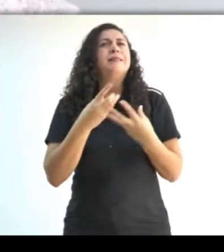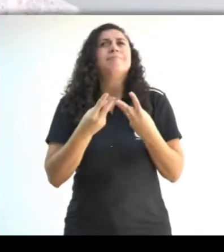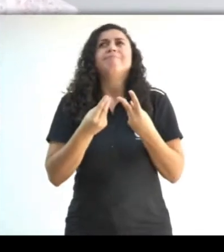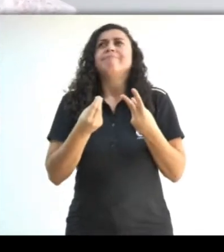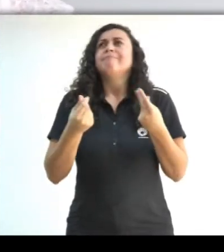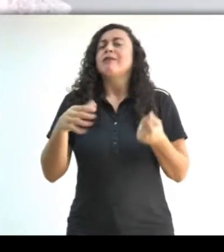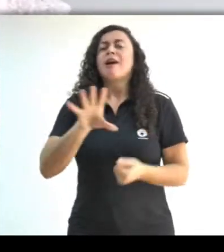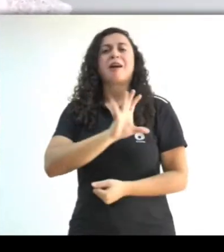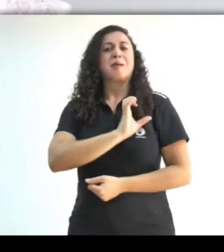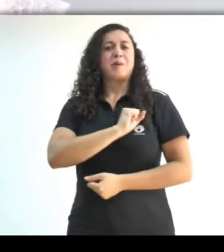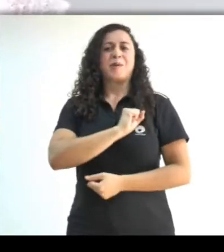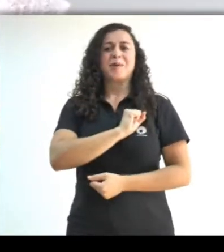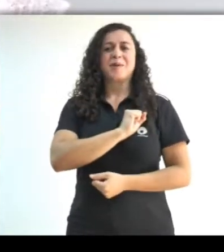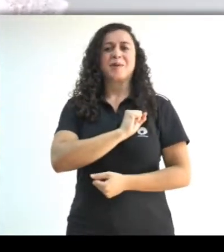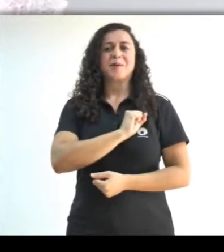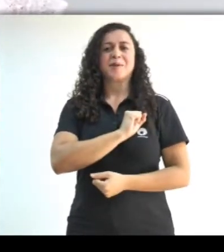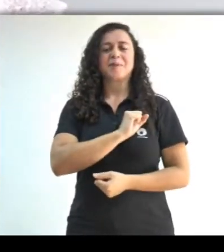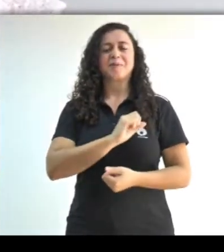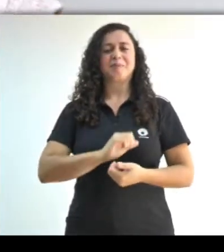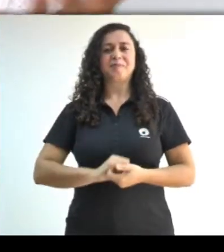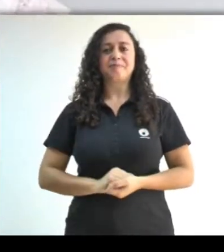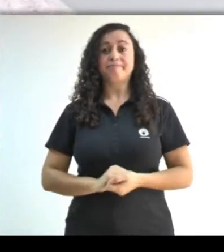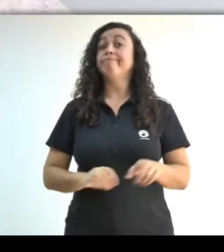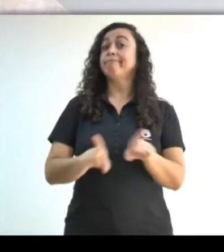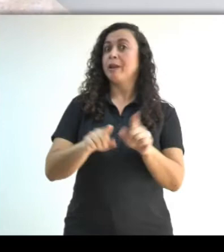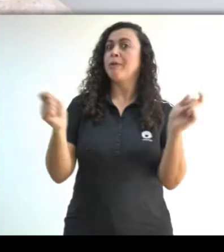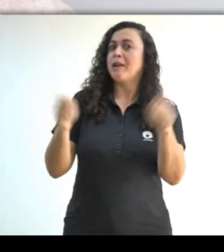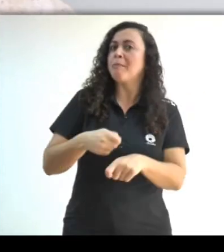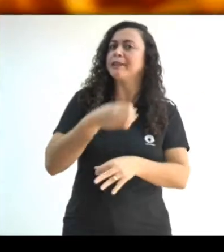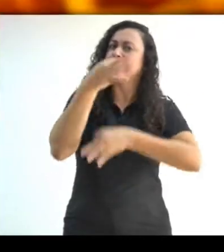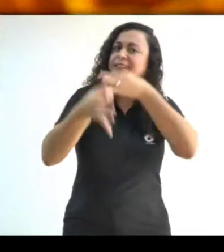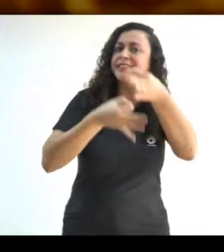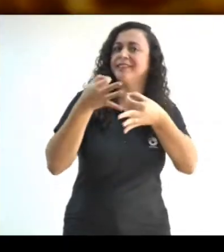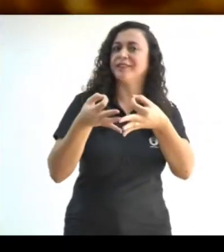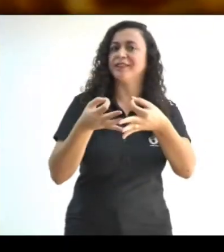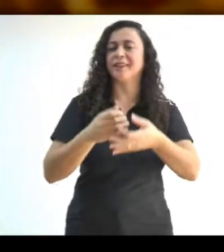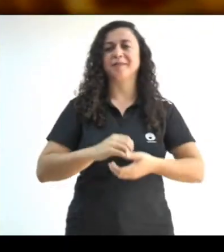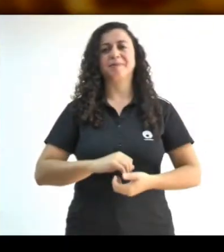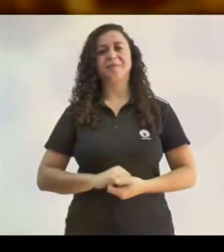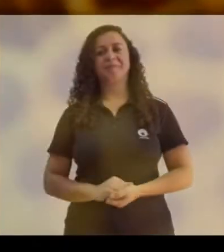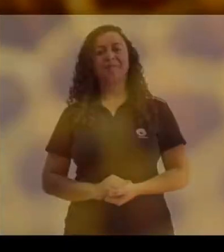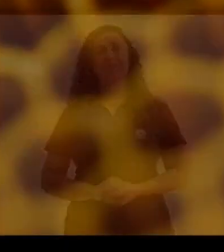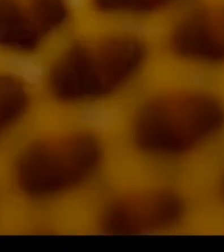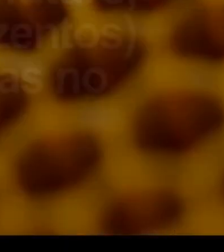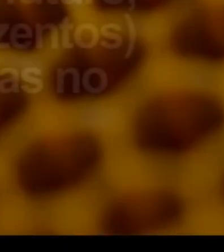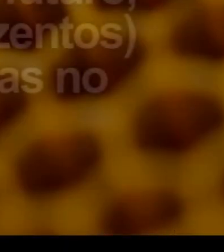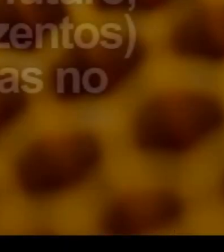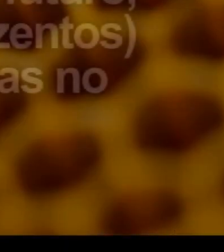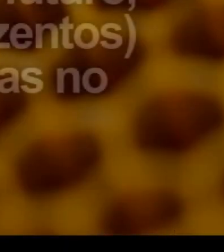certa amorosidade e uma capacidade crítica.